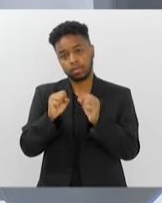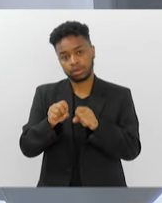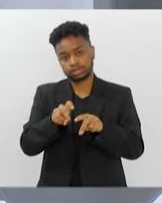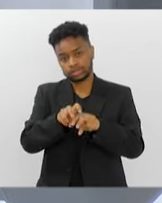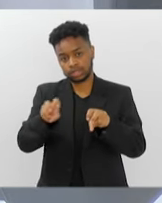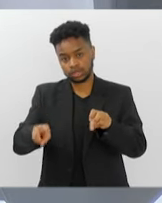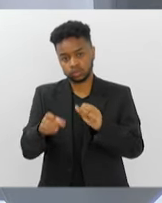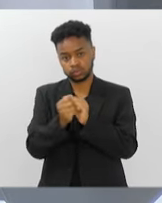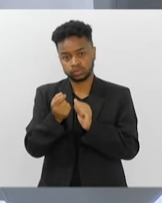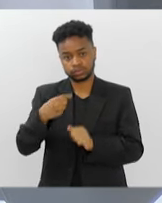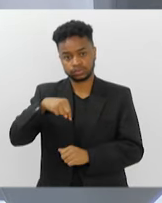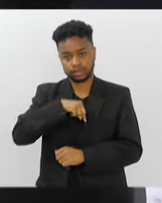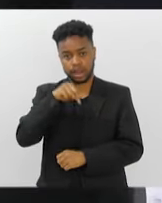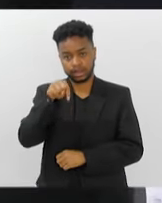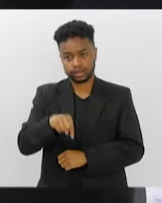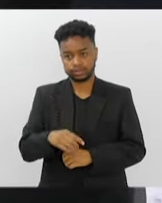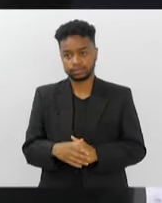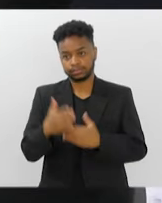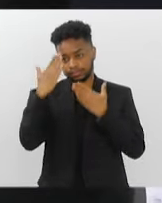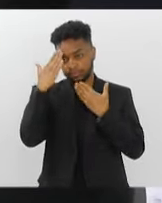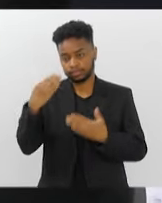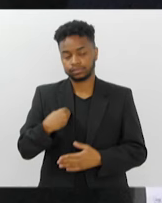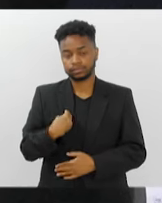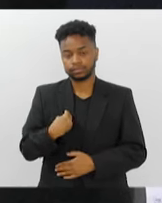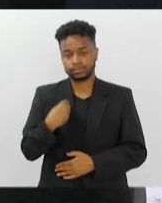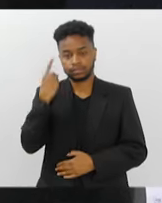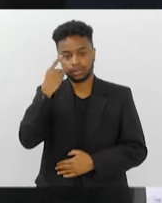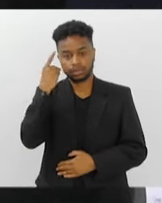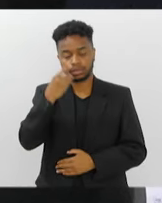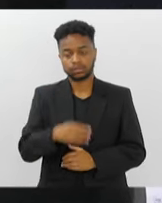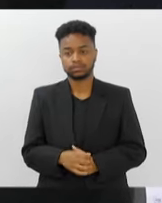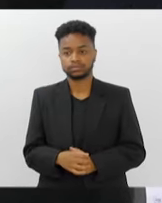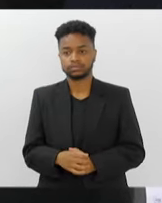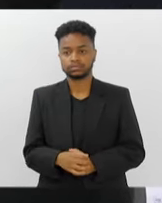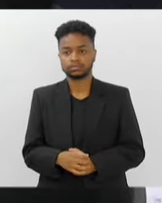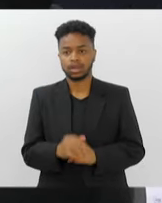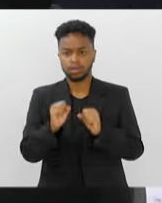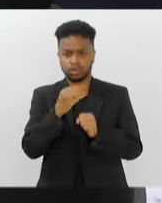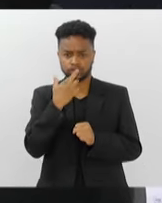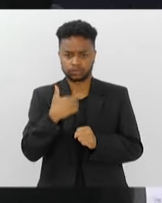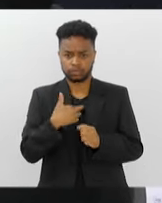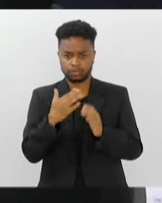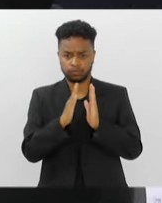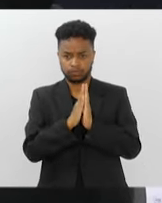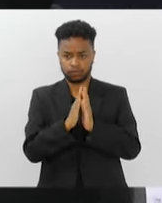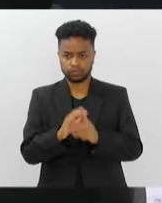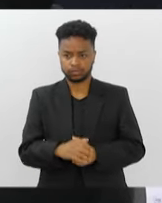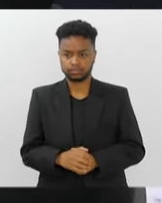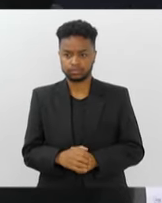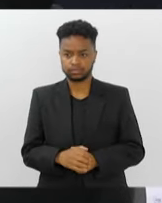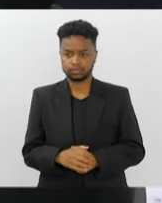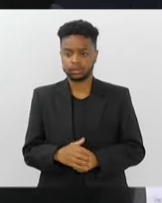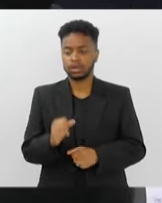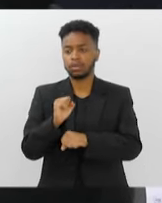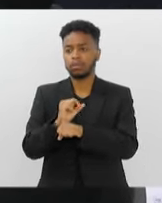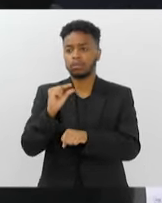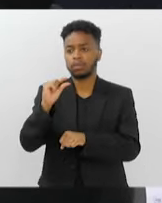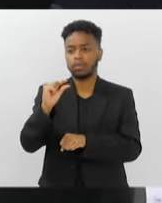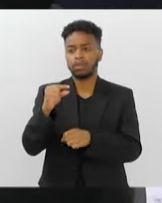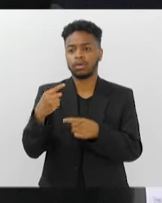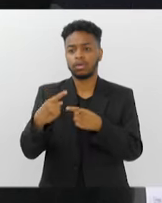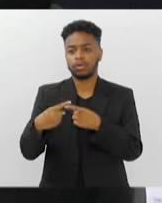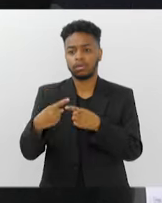sentar conosco aqui à mesa obrigado pela presença Deputado o senhor pode responder secretário só um minutinho até porque tem muito espaço porque os